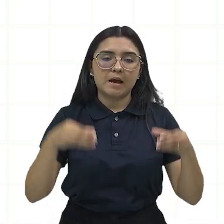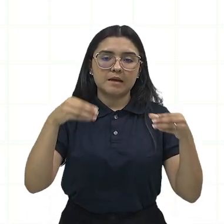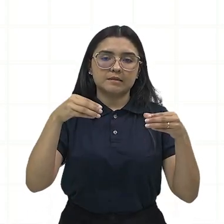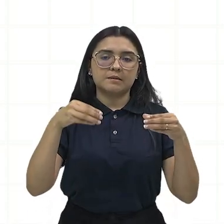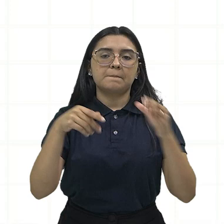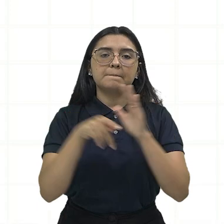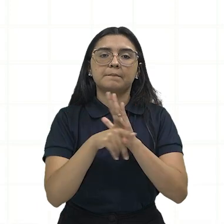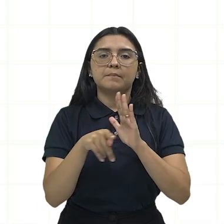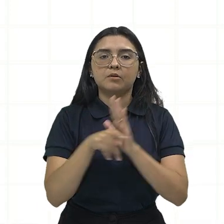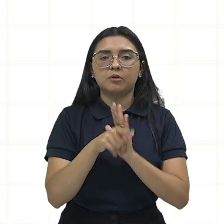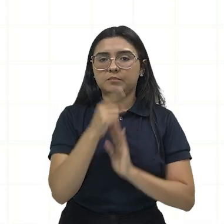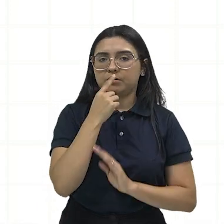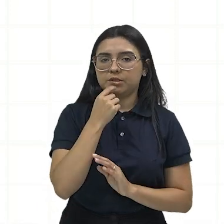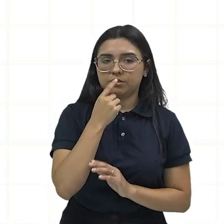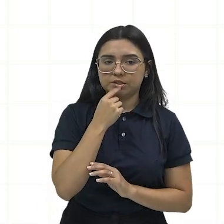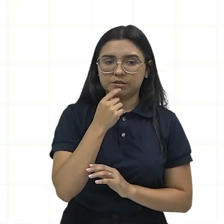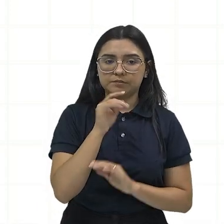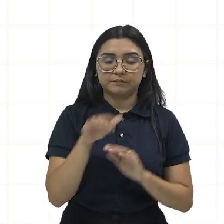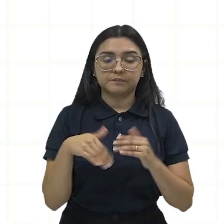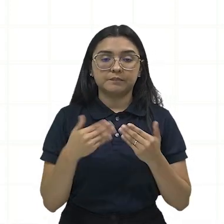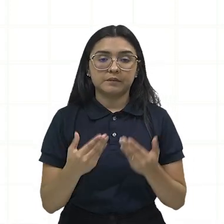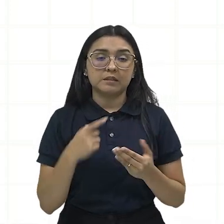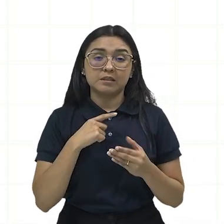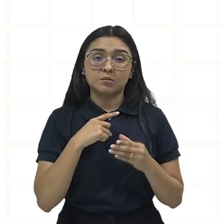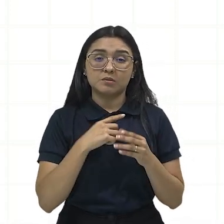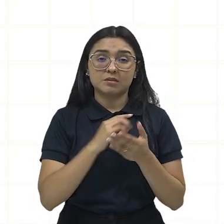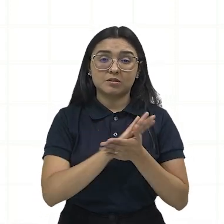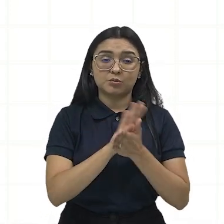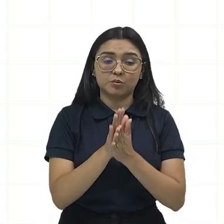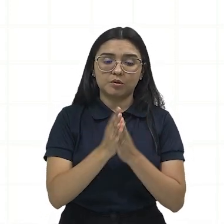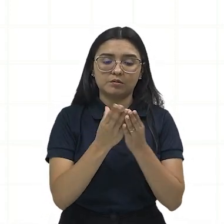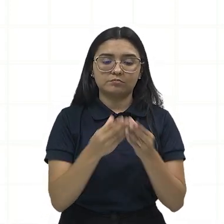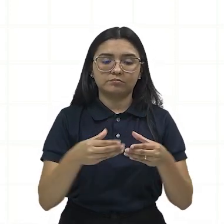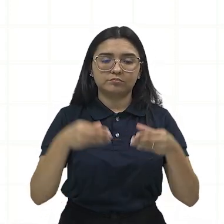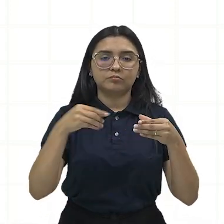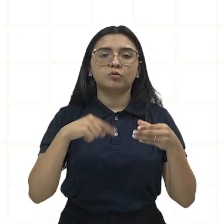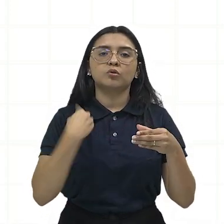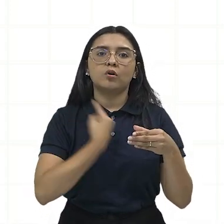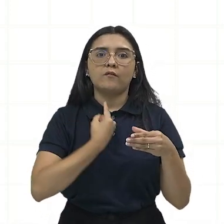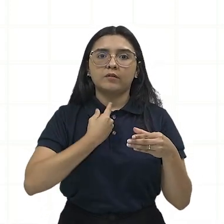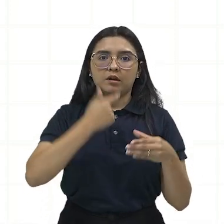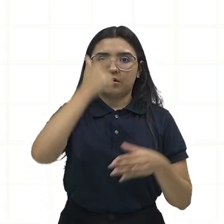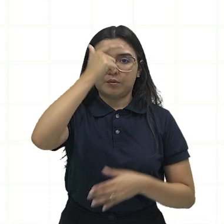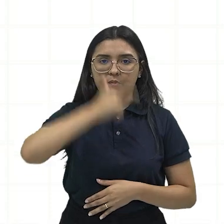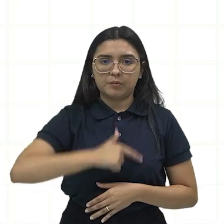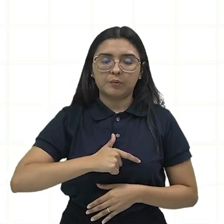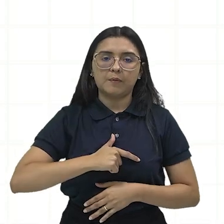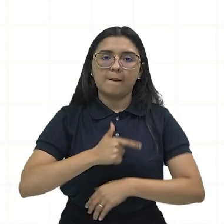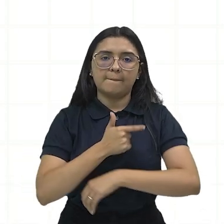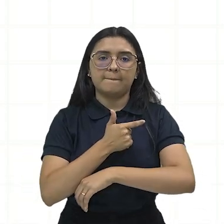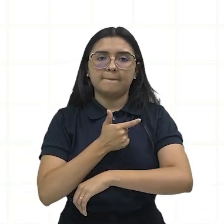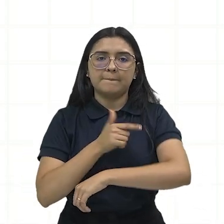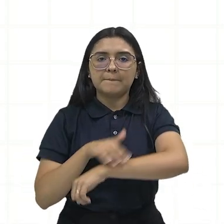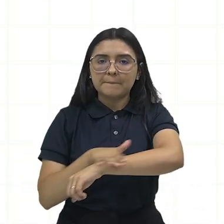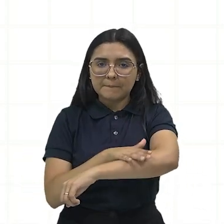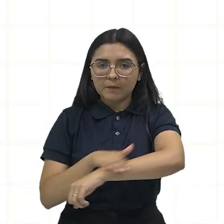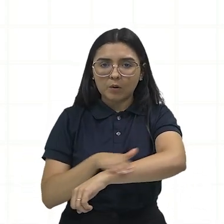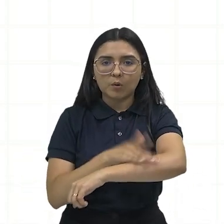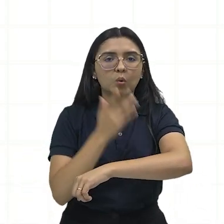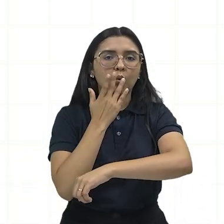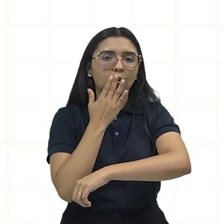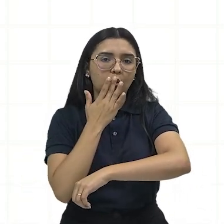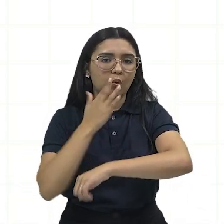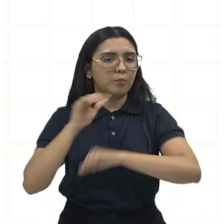do sangue. Então, se elas estão sendo destruídas, a gente vai ficar pálido, porque é ela quem dá a cor vermelha, são